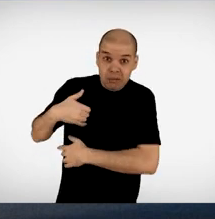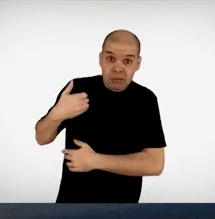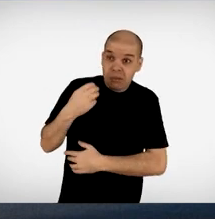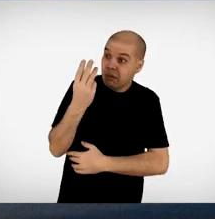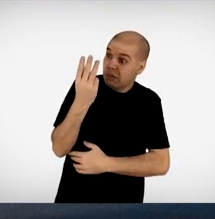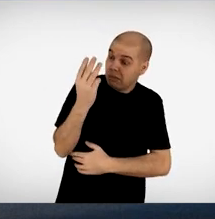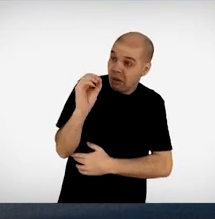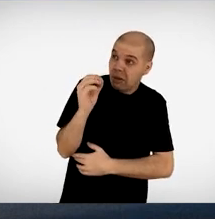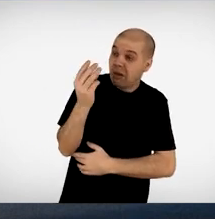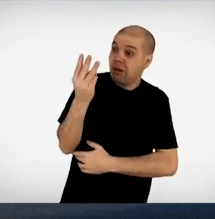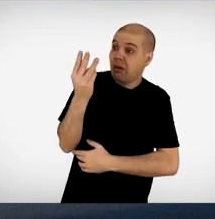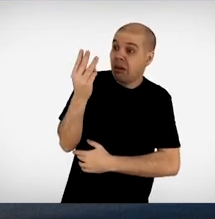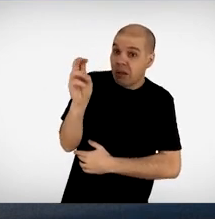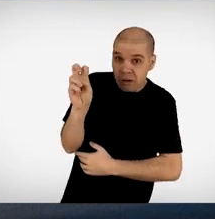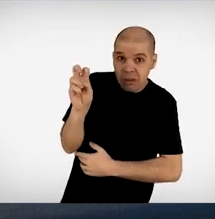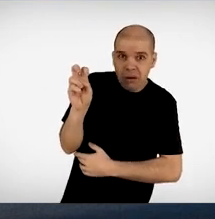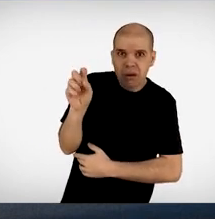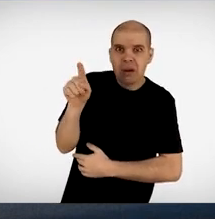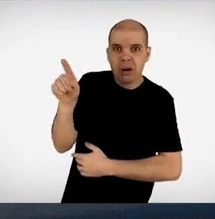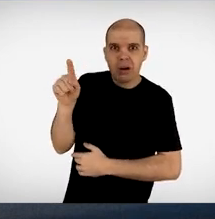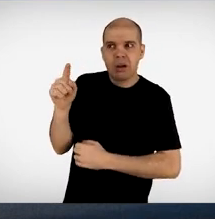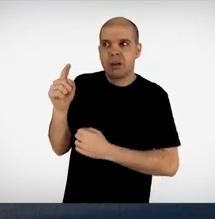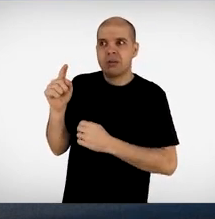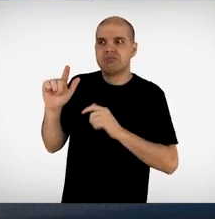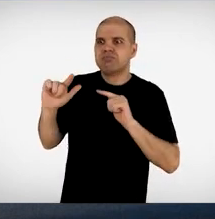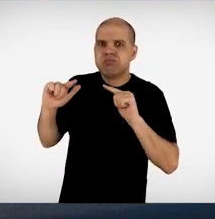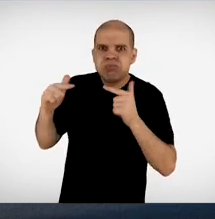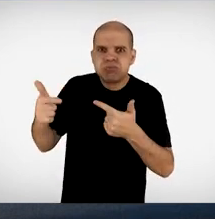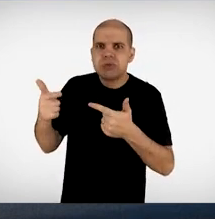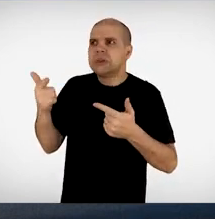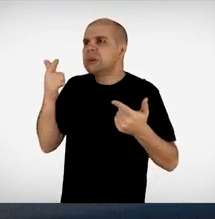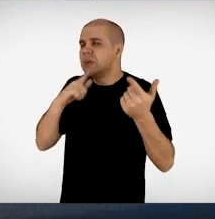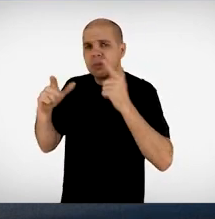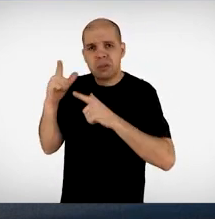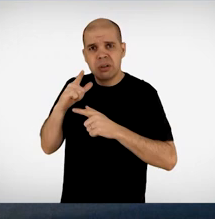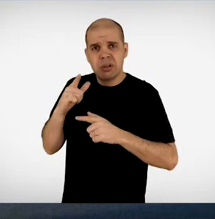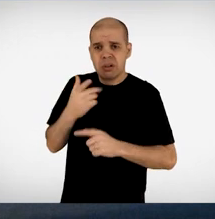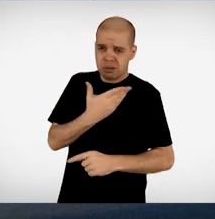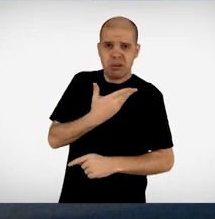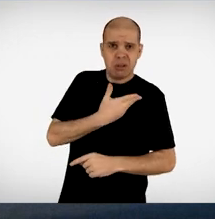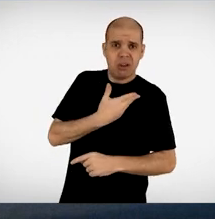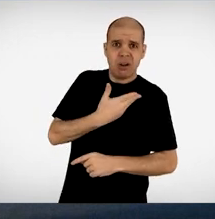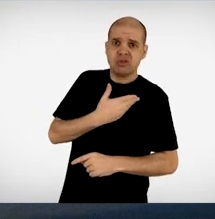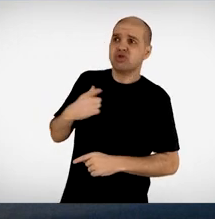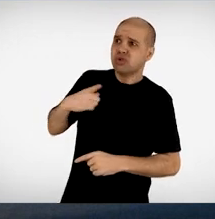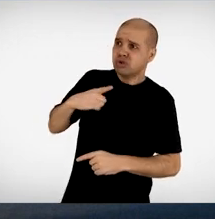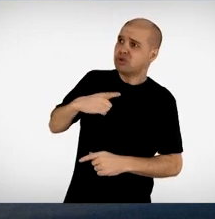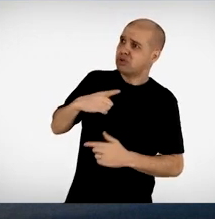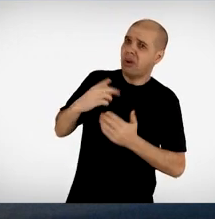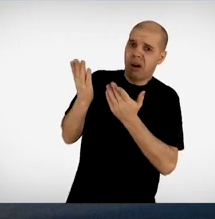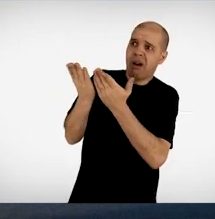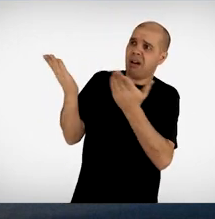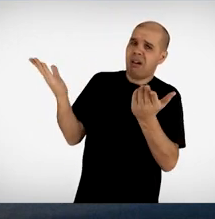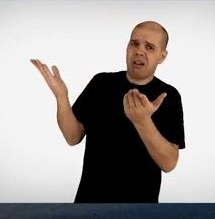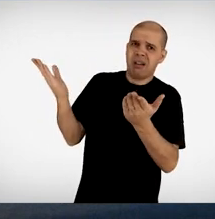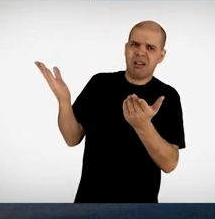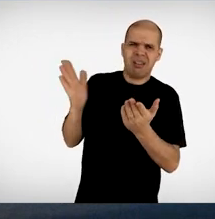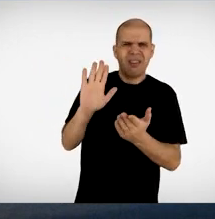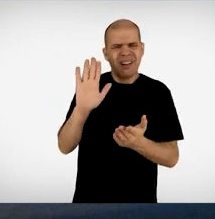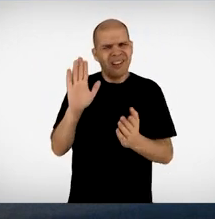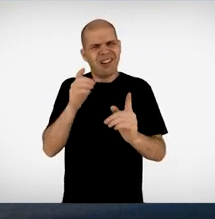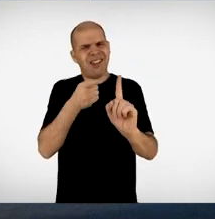sobre psicanálise, etc., o filme com certeza fala sobre isso, e aí a gente fala sobre o pai, a gente fala sobre os relacionamentos amorosos,